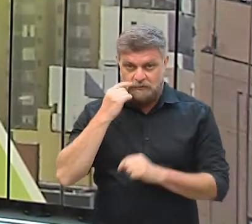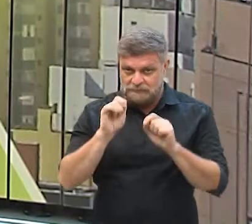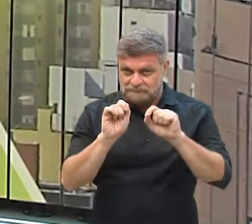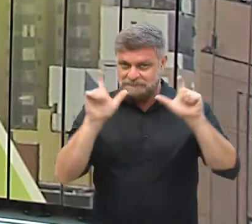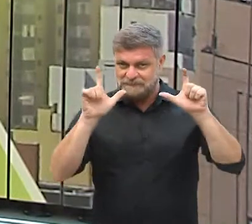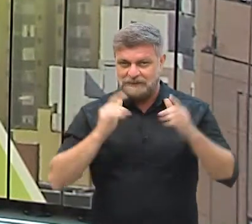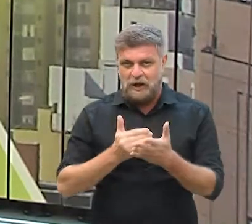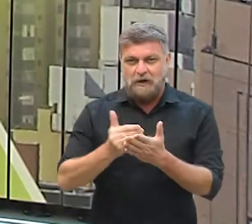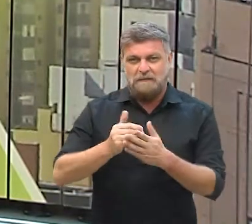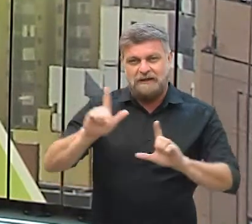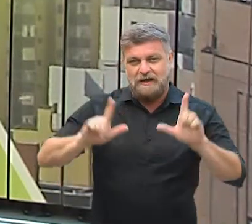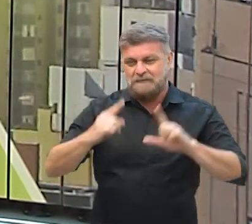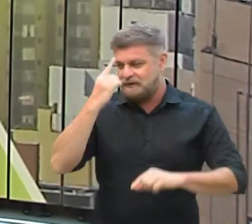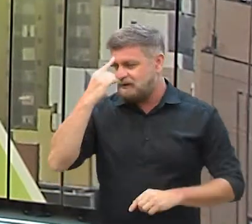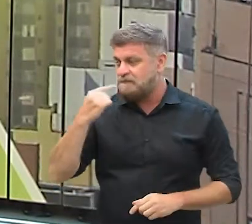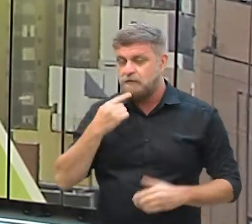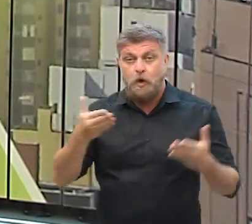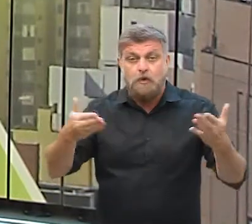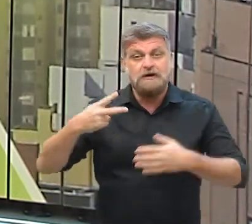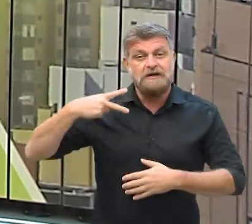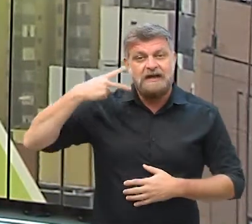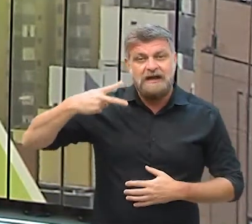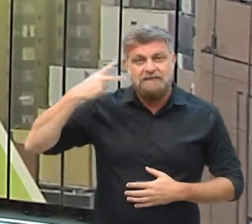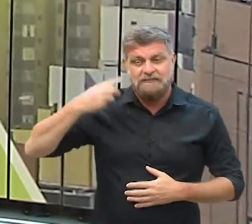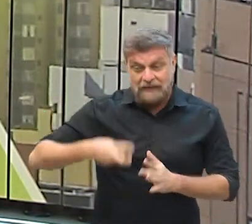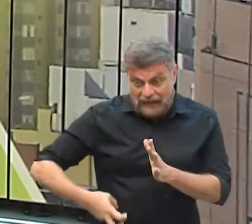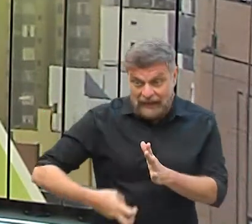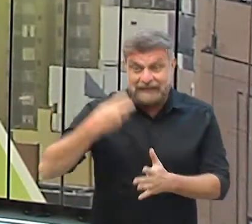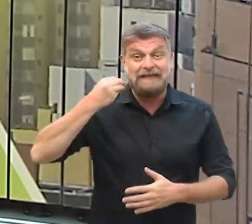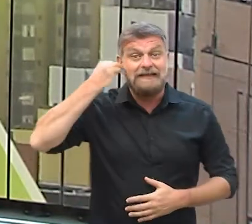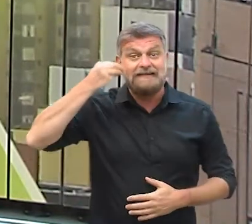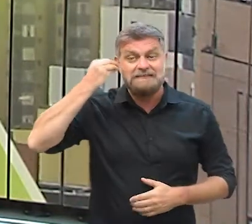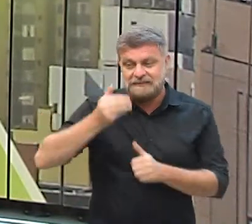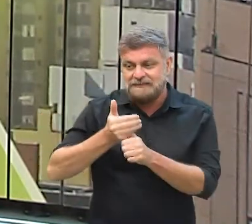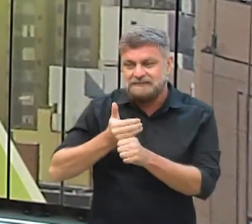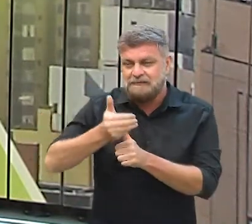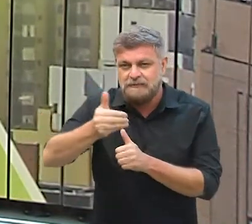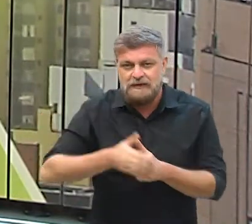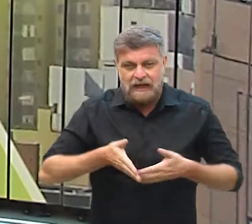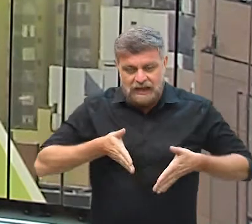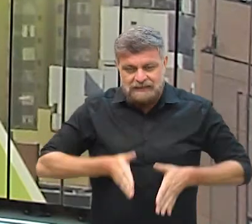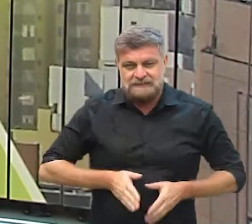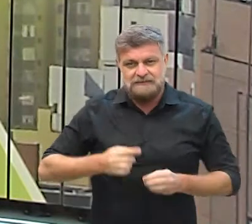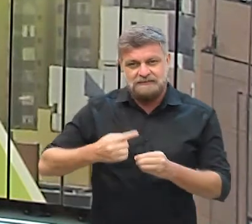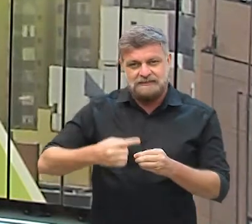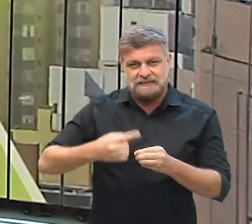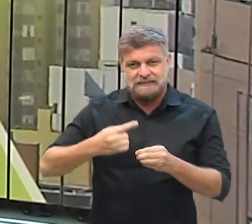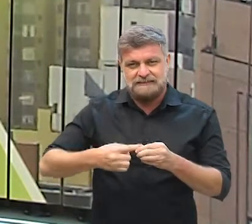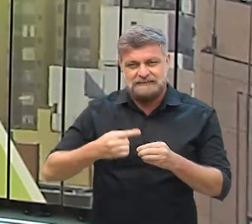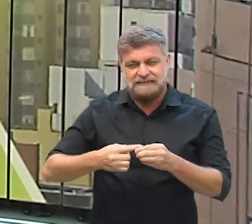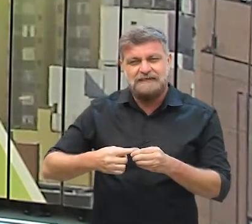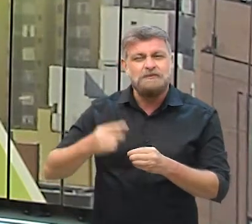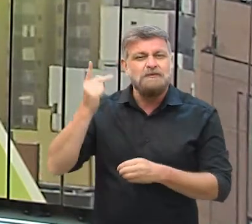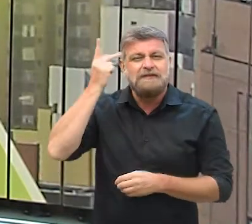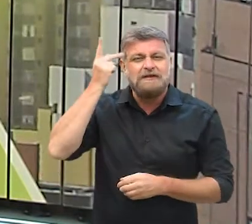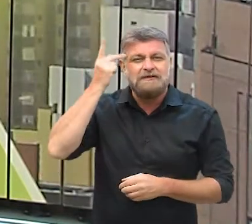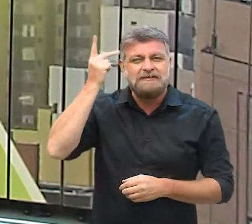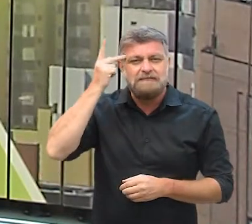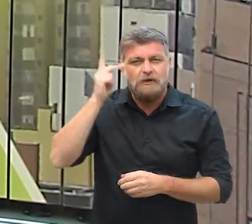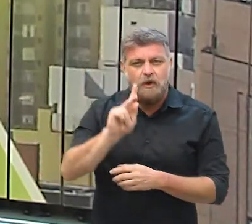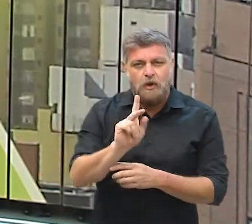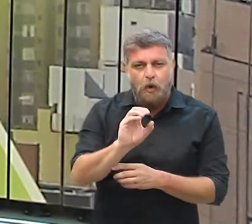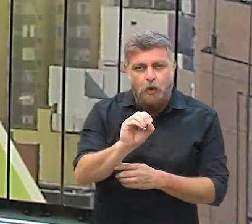o primeiro emprego? E tem uma história que ninguém conhece. Então fique ligado porque começa agora o Perfil e o vereador de hoje